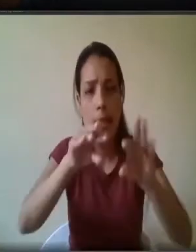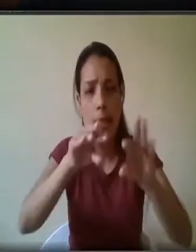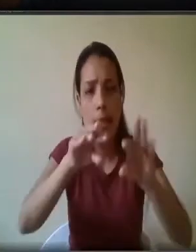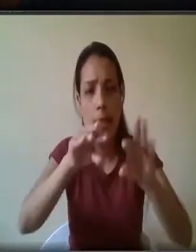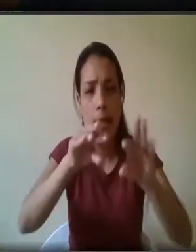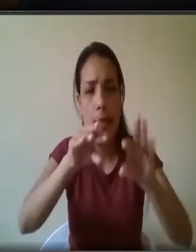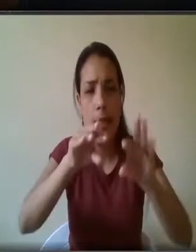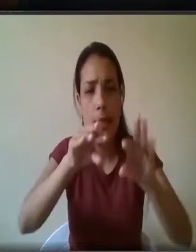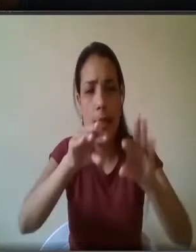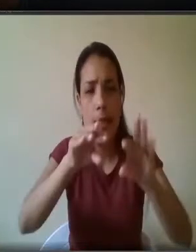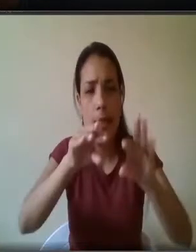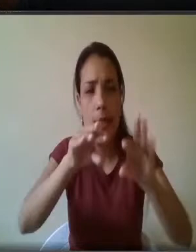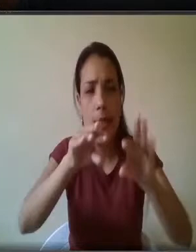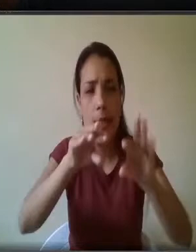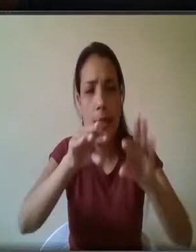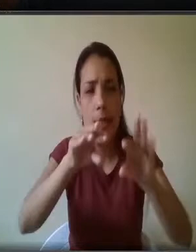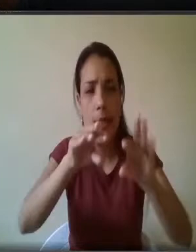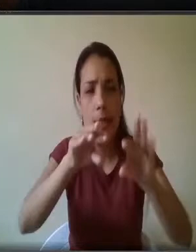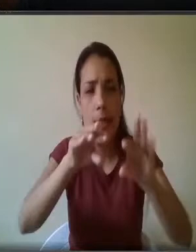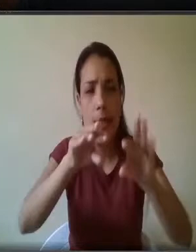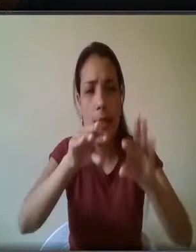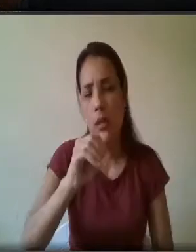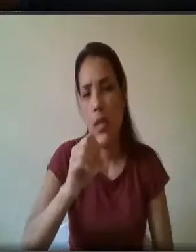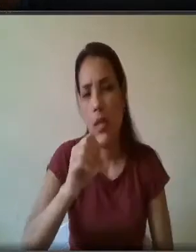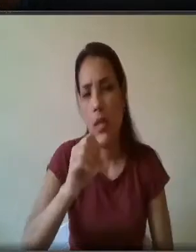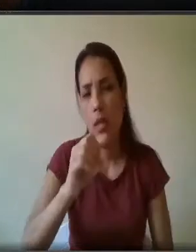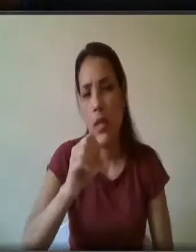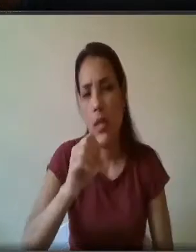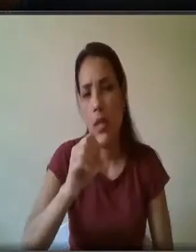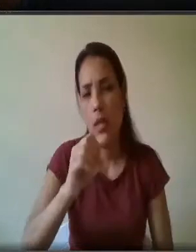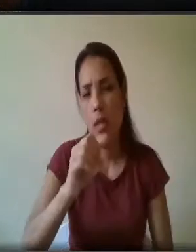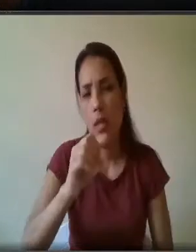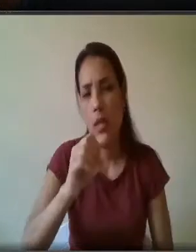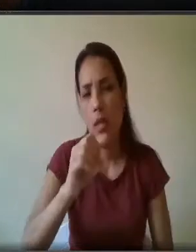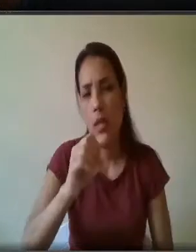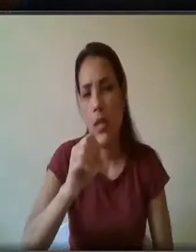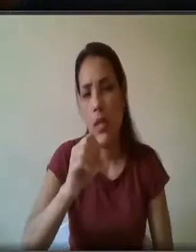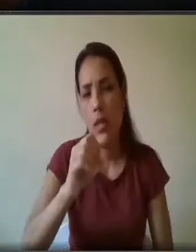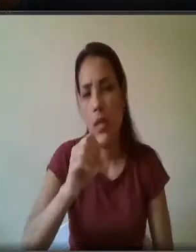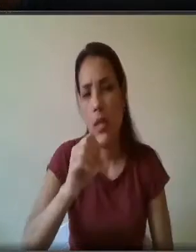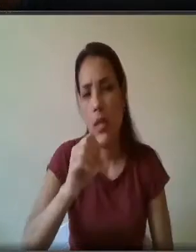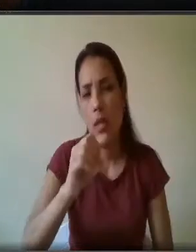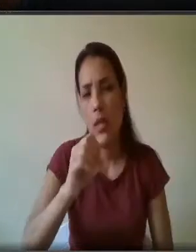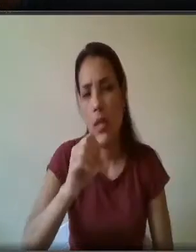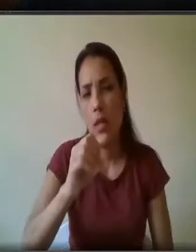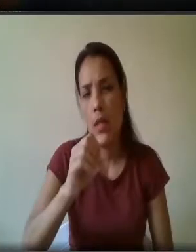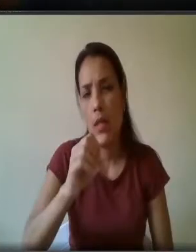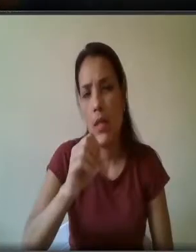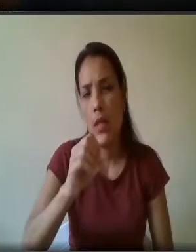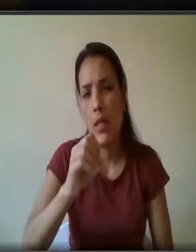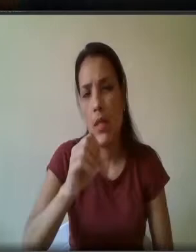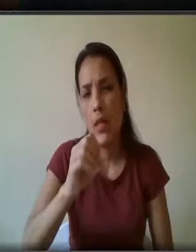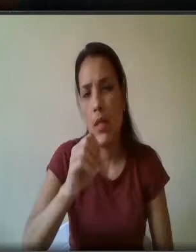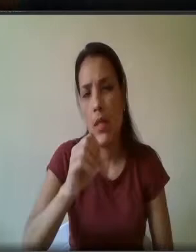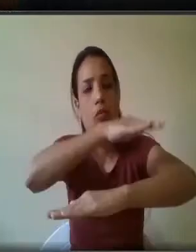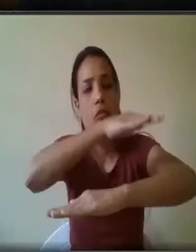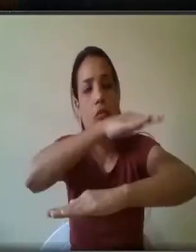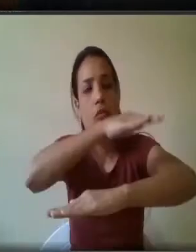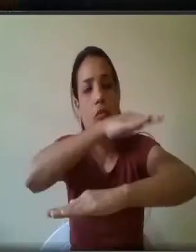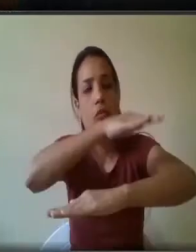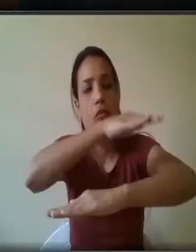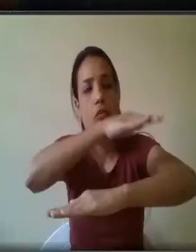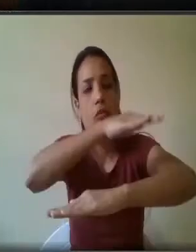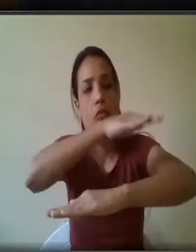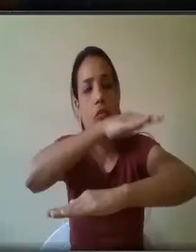400 milhões, ela foi desgastada, e conforme foi a setinha, ó, ela foi caindo aqui, ó, e aqui foi formando